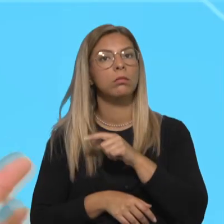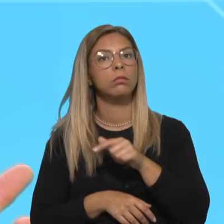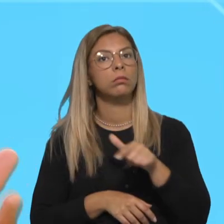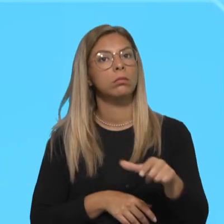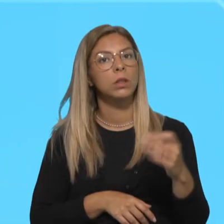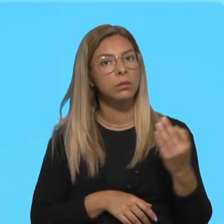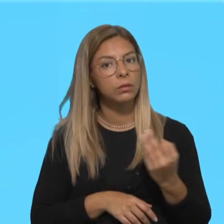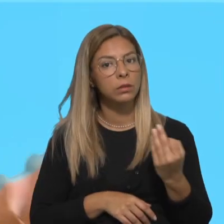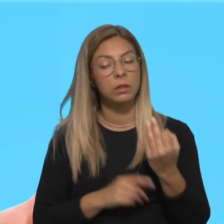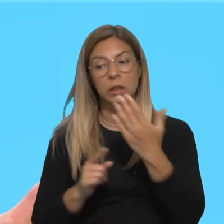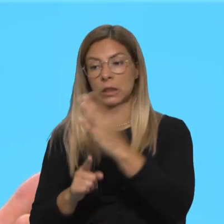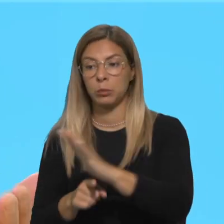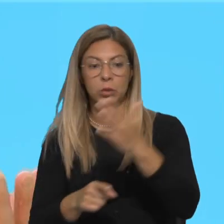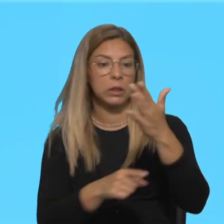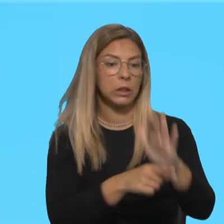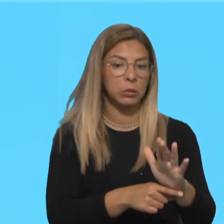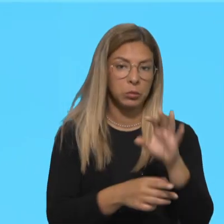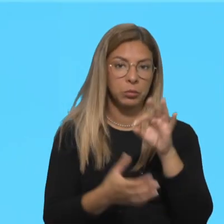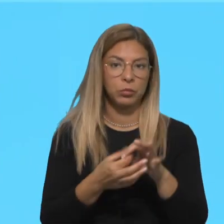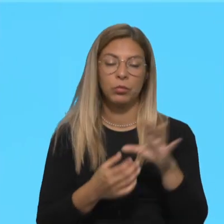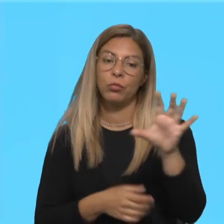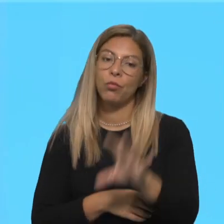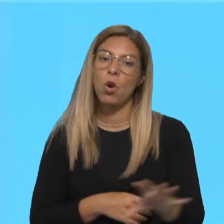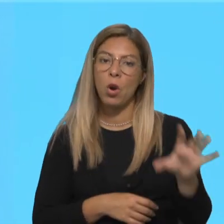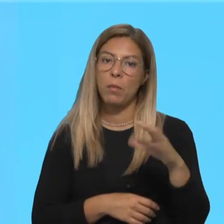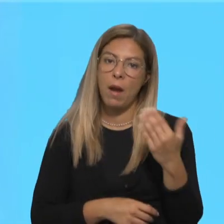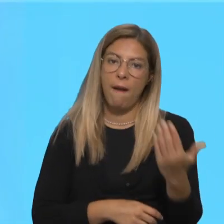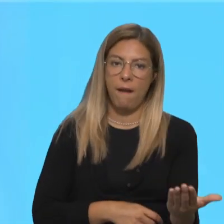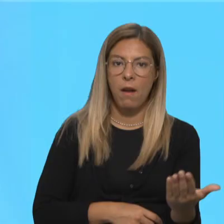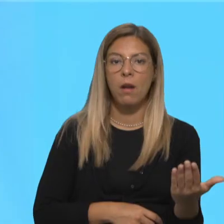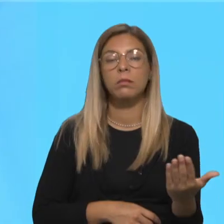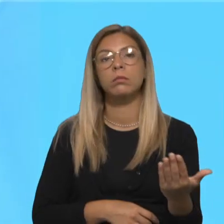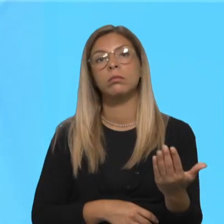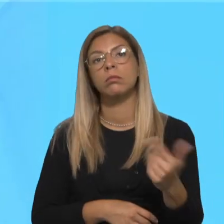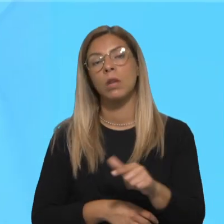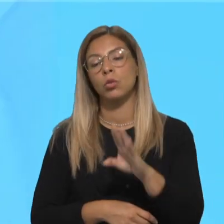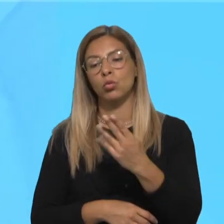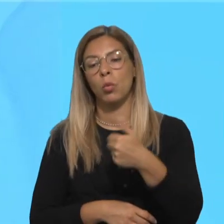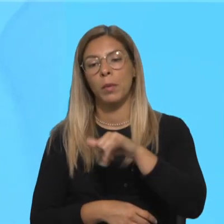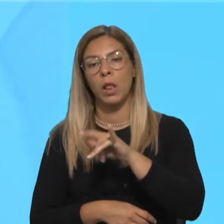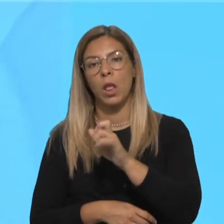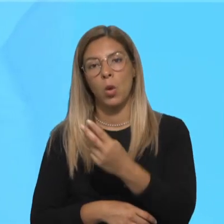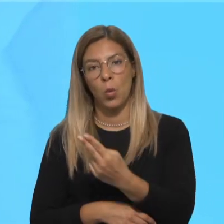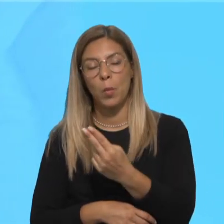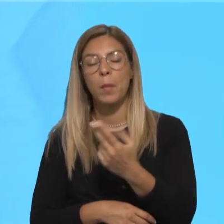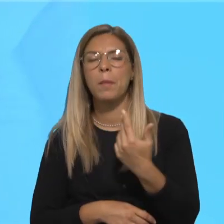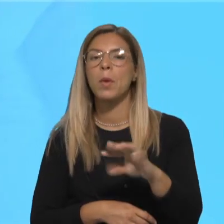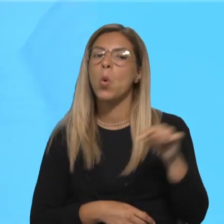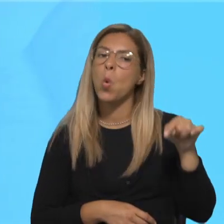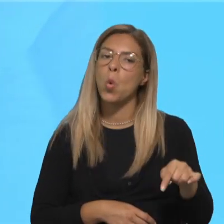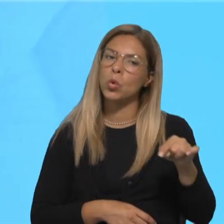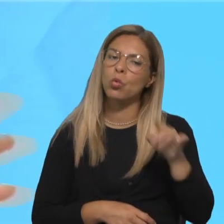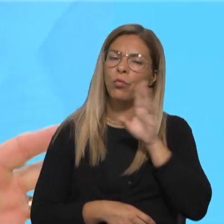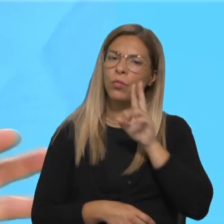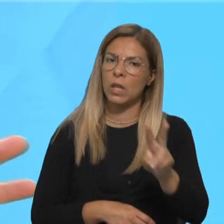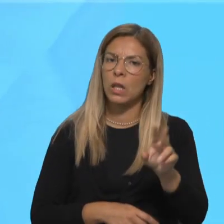são só exemplos de grande diversidade que existe e tudo que se celebra no jubileu deste ano. E vimos, Maria do Rosário Cordeiro, que há